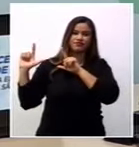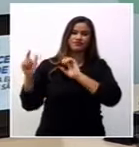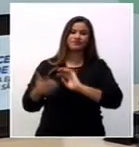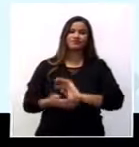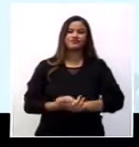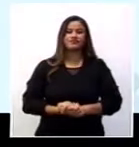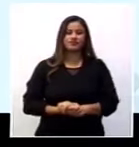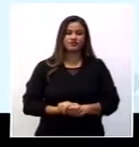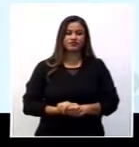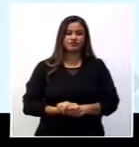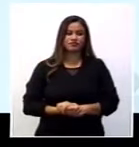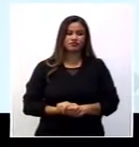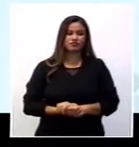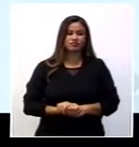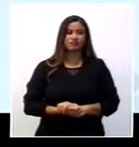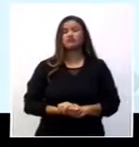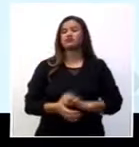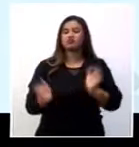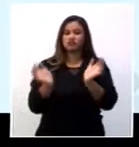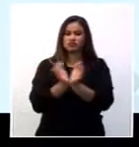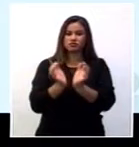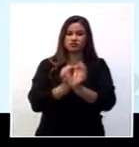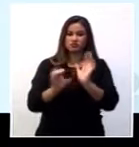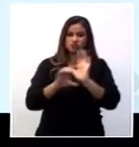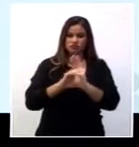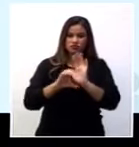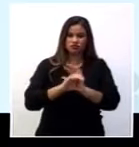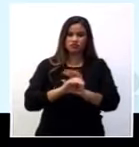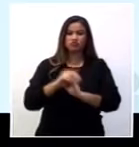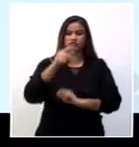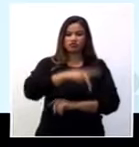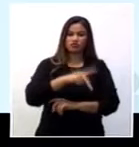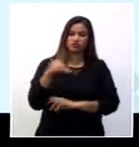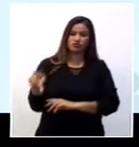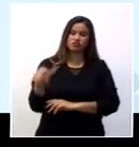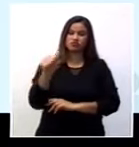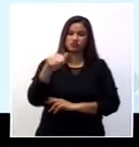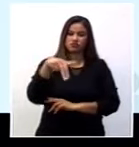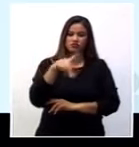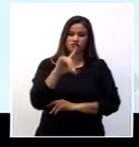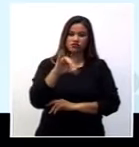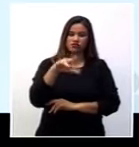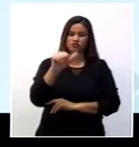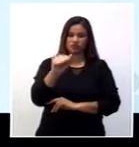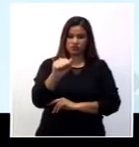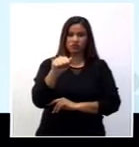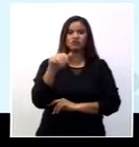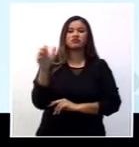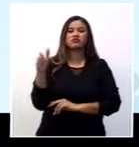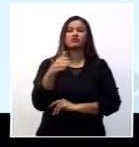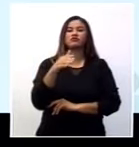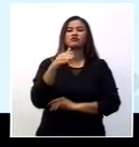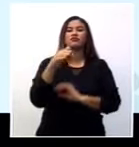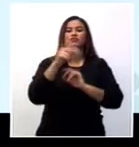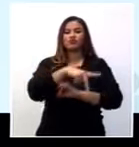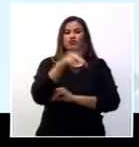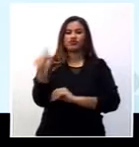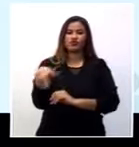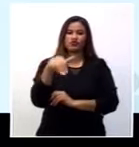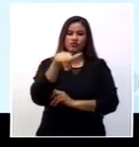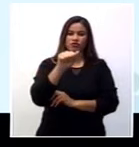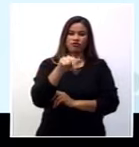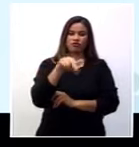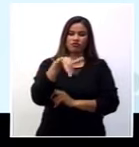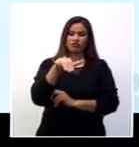Isso. Então a equipe curricular ela é composta da professora Andréia, que está aqui com a gente, a professora Mariana, que vocês vão conhecer através